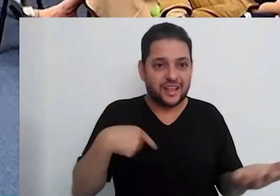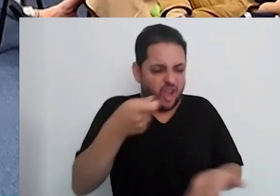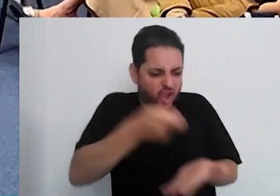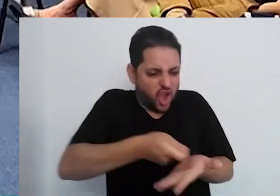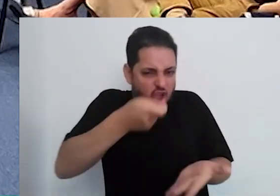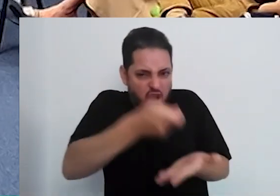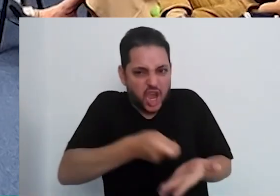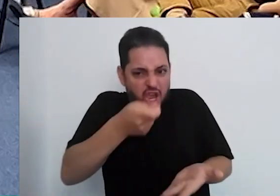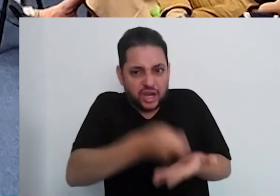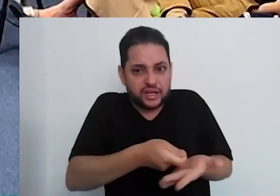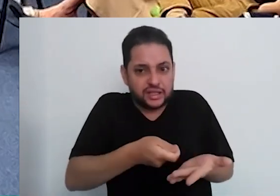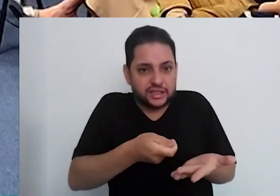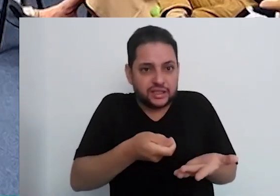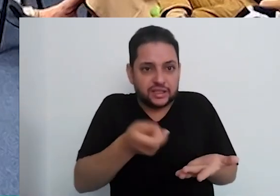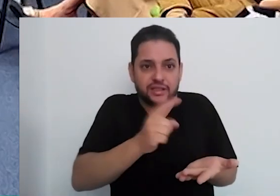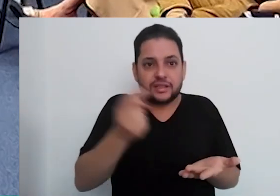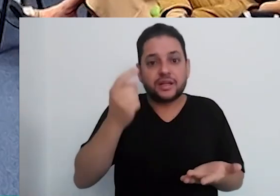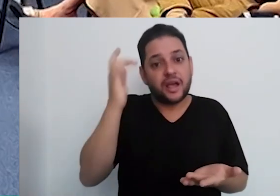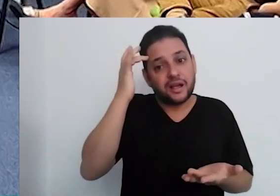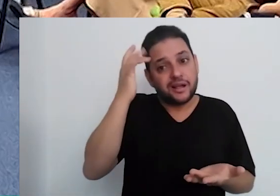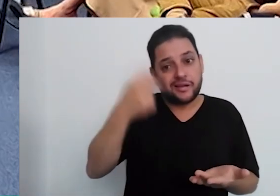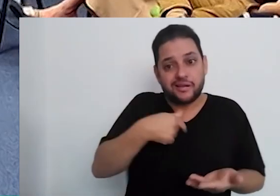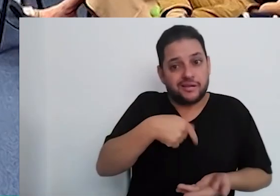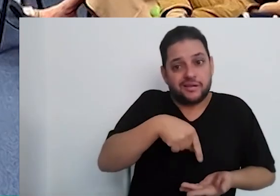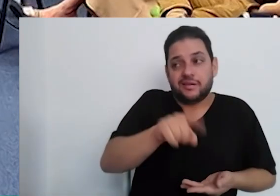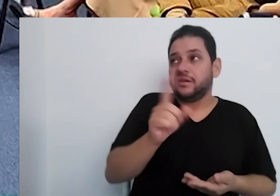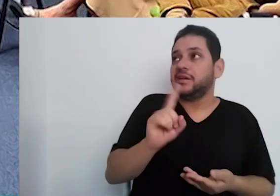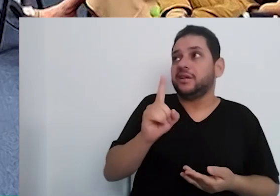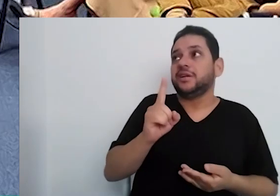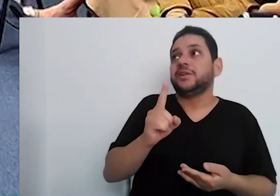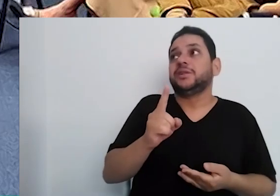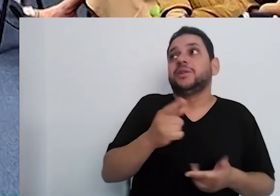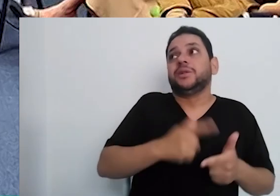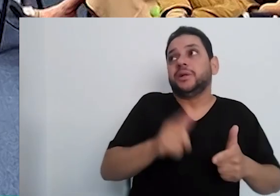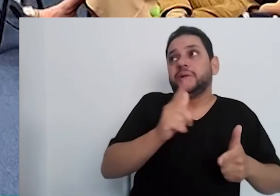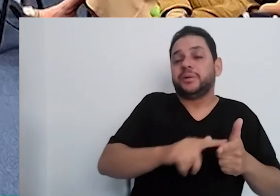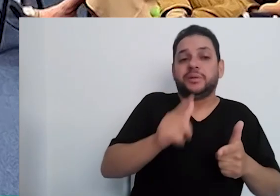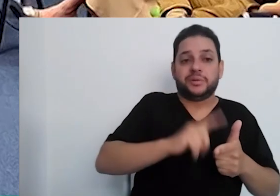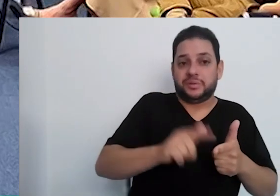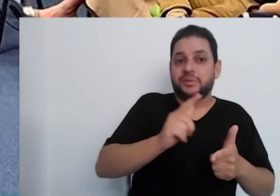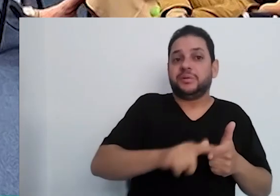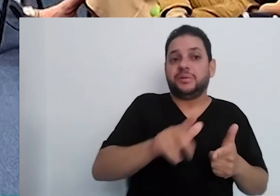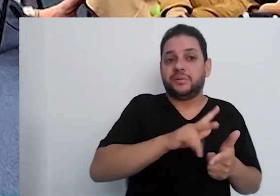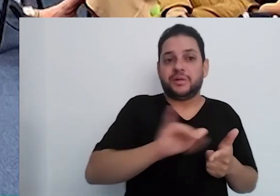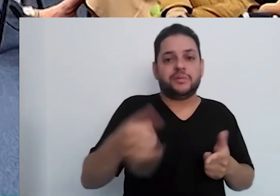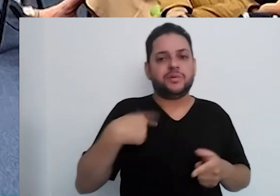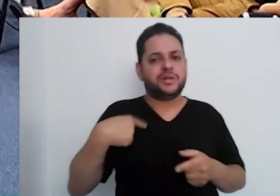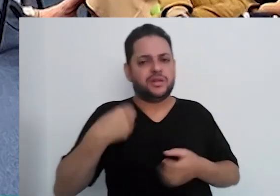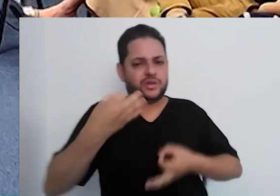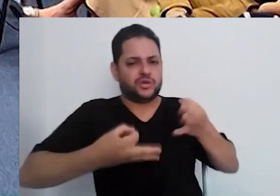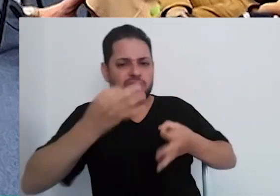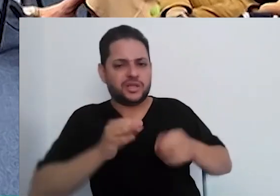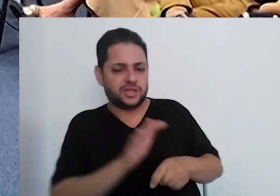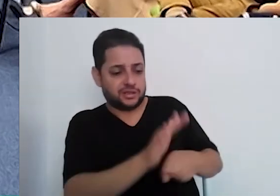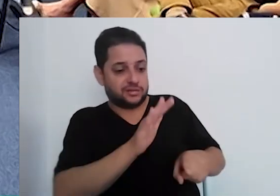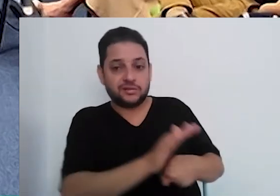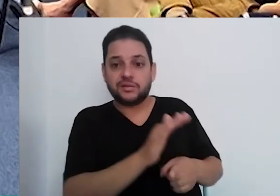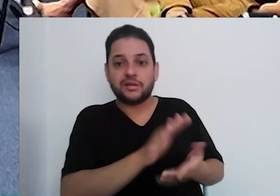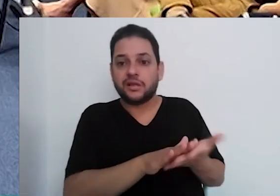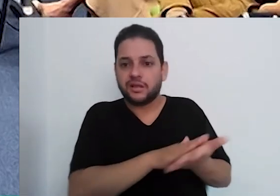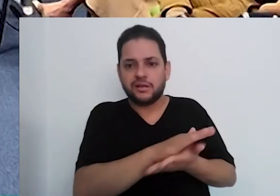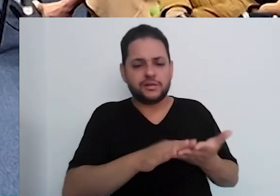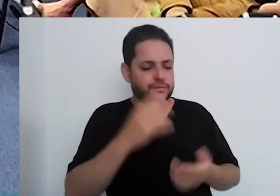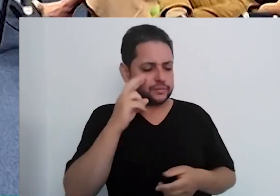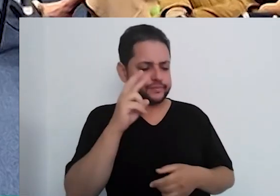ir você sabe que se você não for vai atalhar o teu processo que juiz não vai te favorecer vai ficar mal visto de alguma